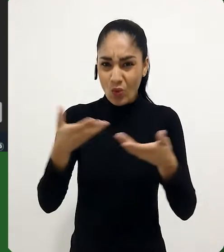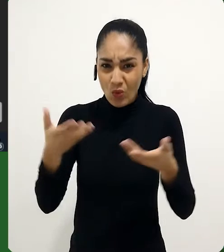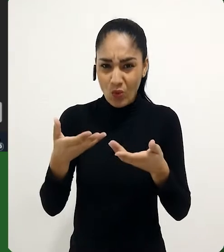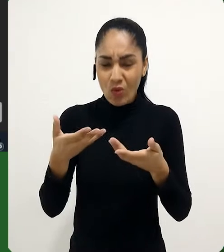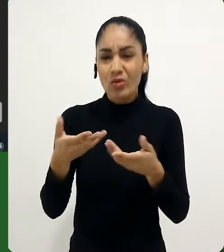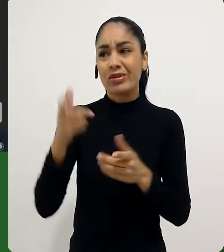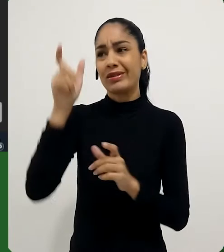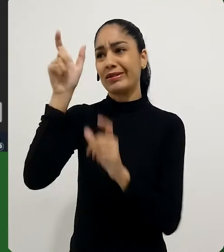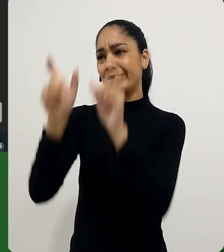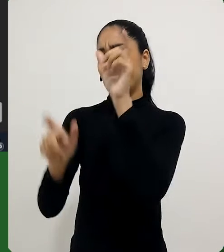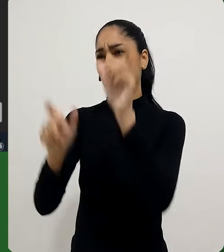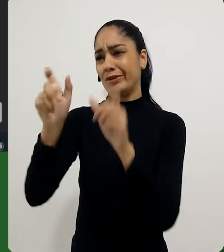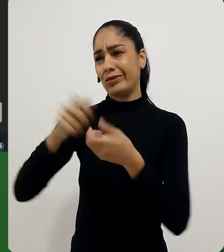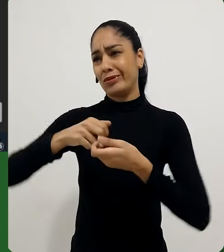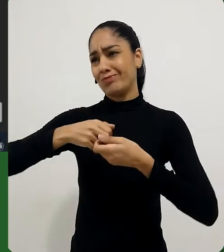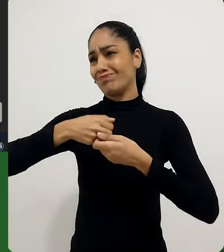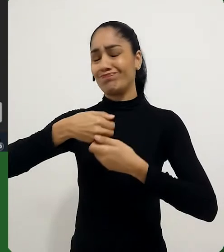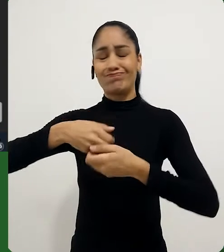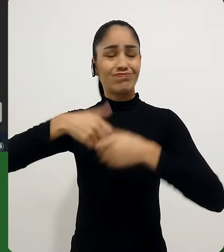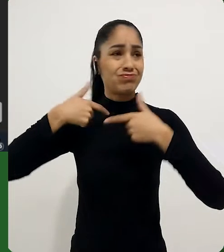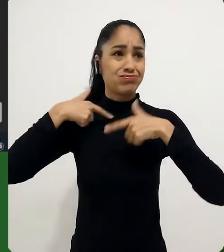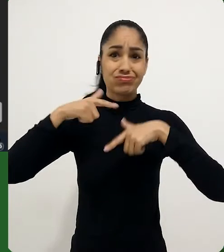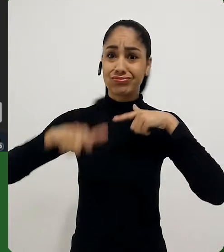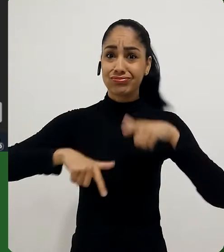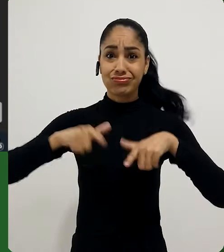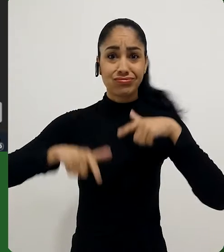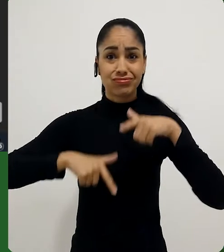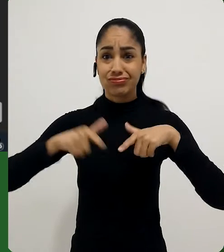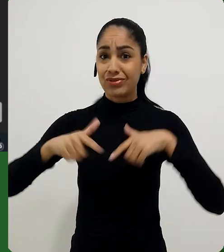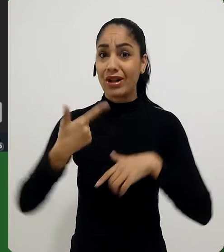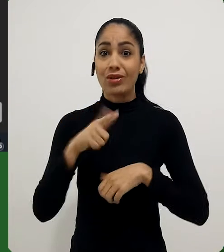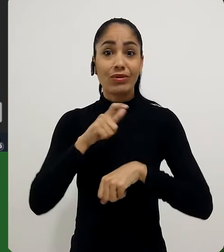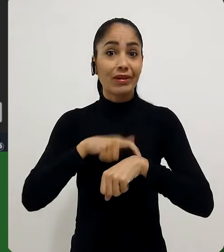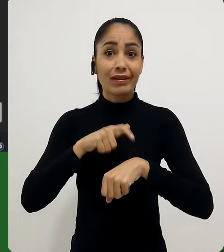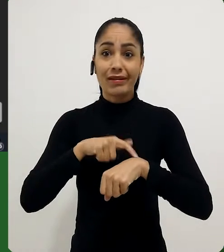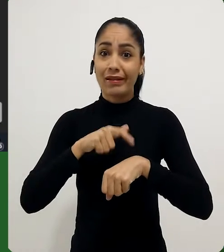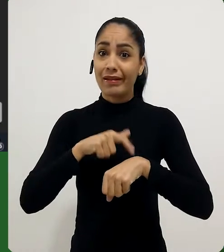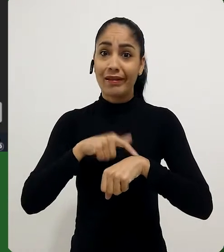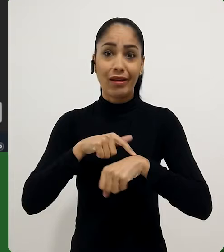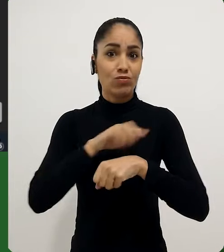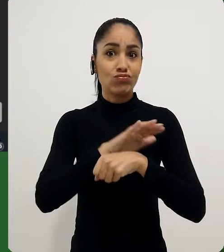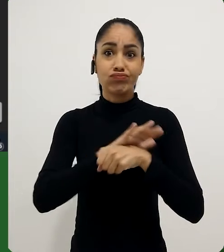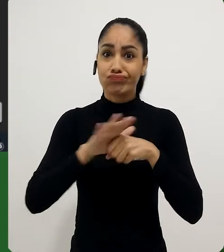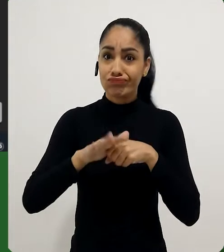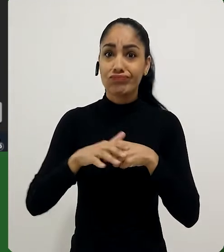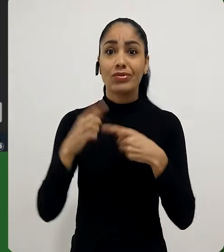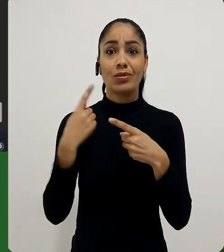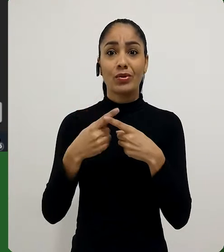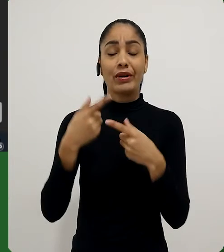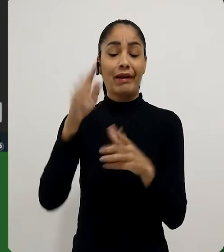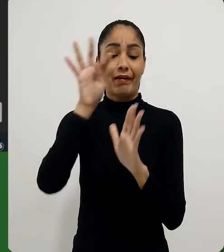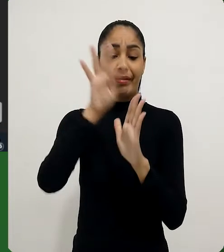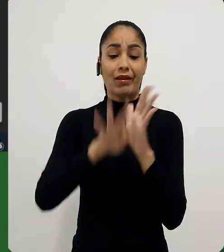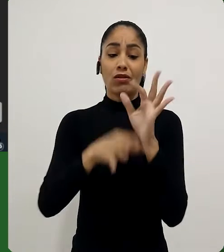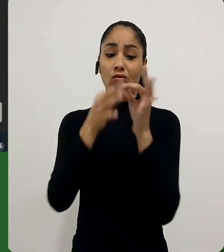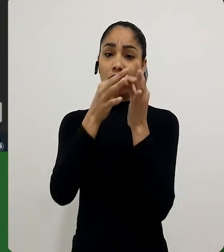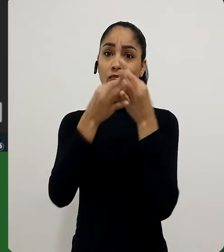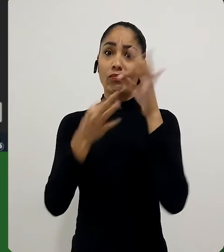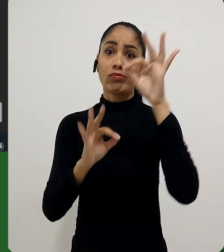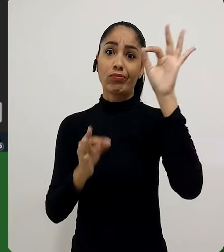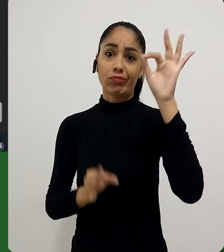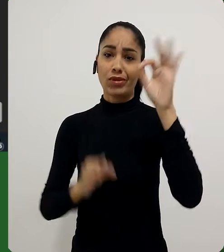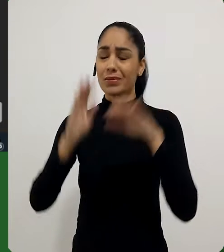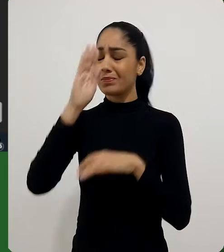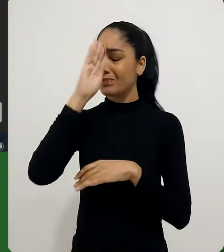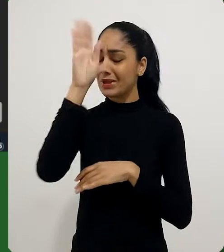breve. No mundo atual, as pessoas estão muito atarefadas e elas então não têm muito tempo a perder